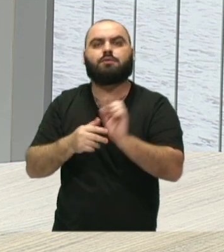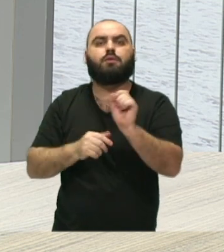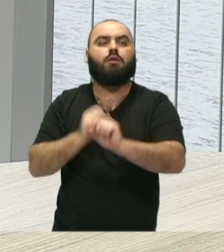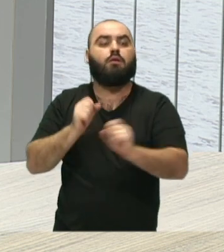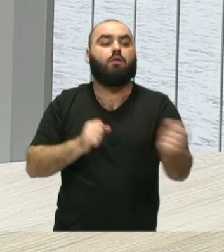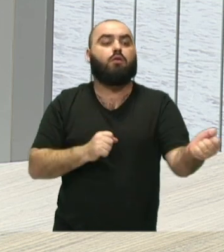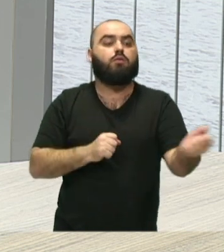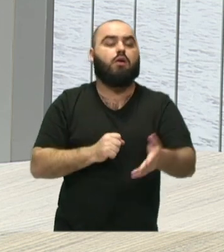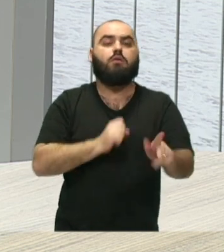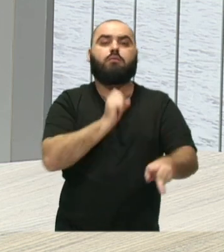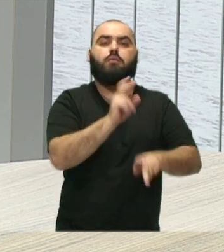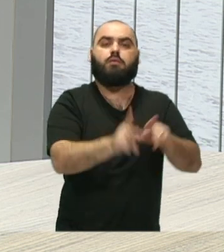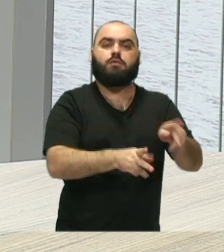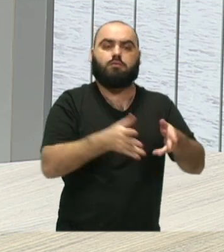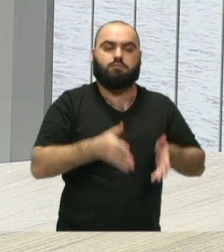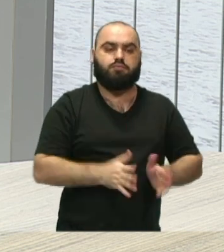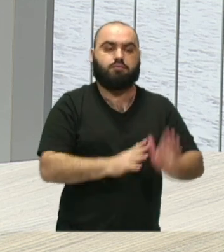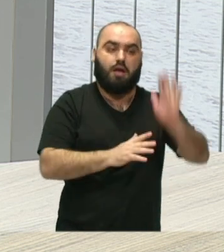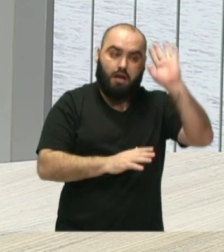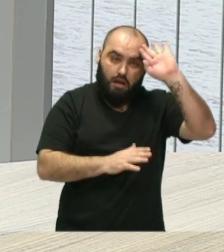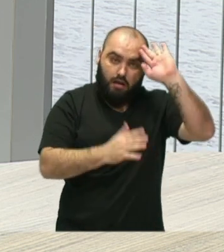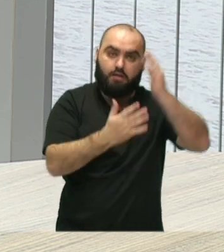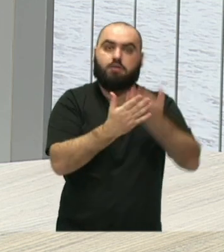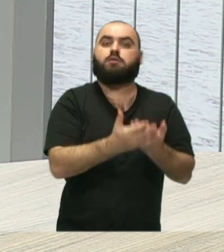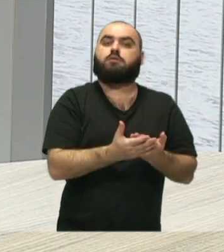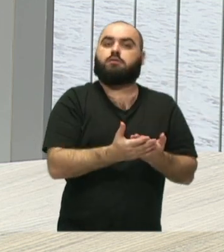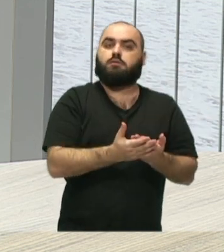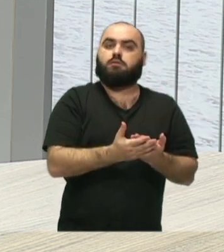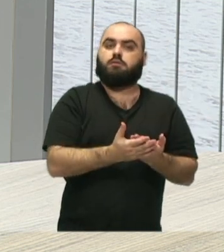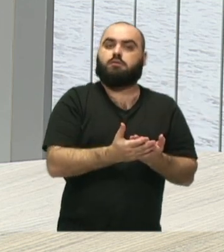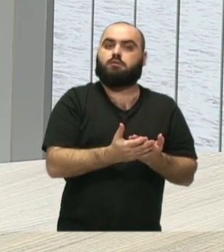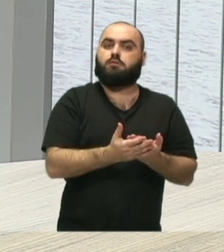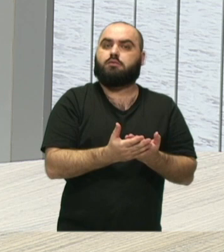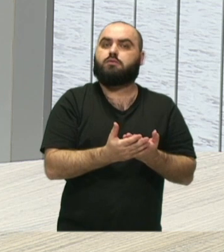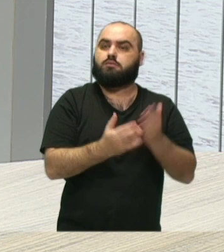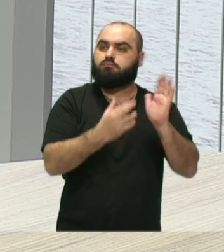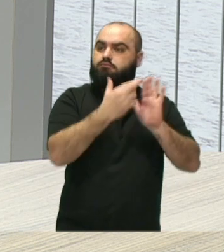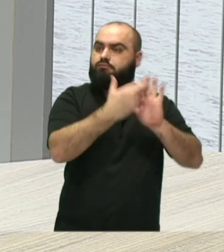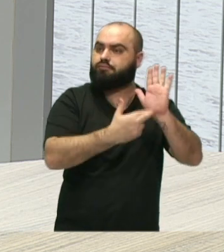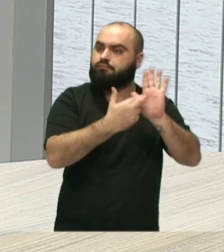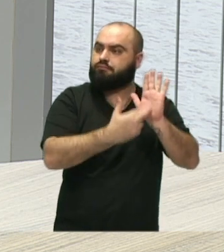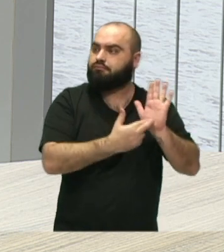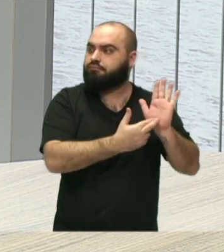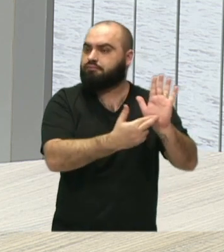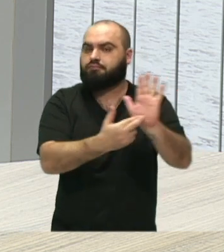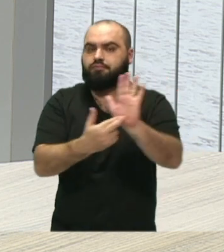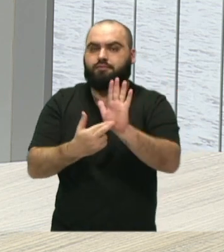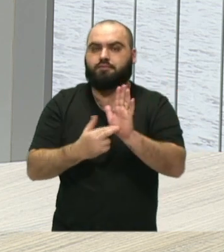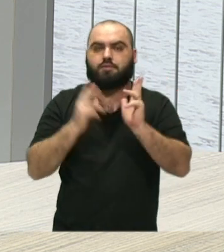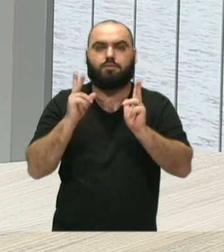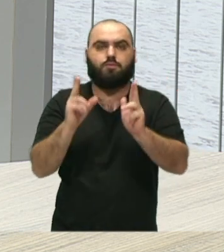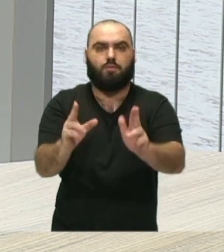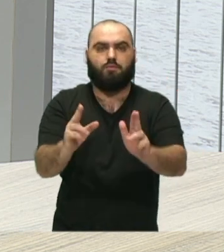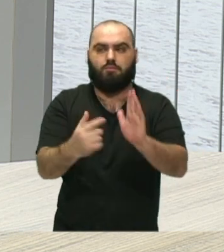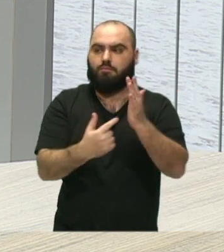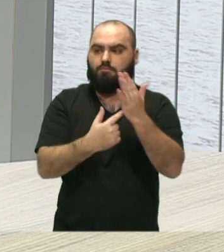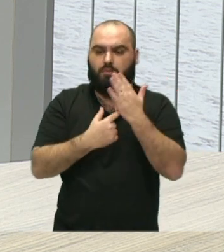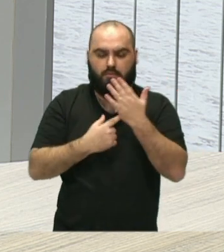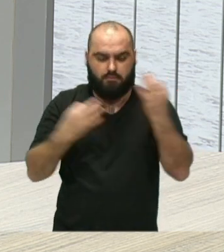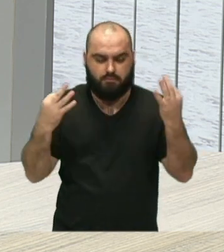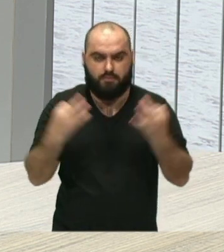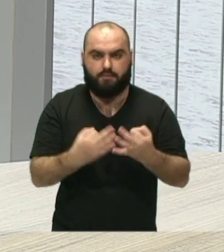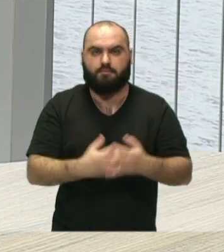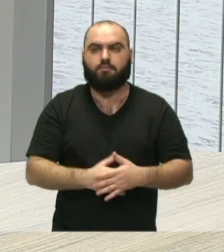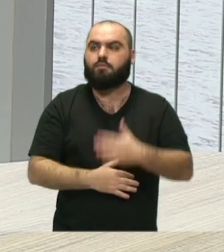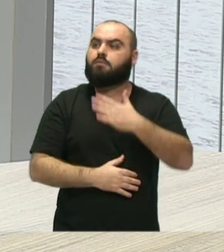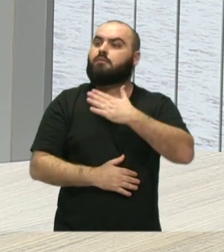as futuras gerações, para que elas acreditem que elas podem alcançar. A representatividade é fundamental no sentido da identificação, né? Quem